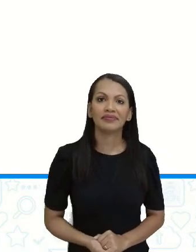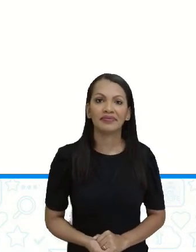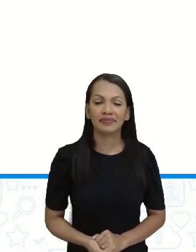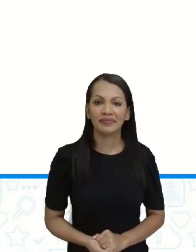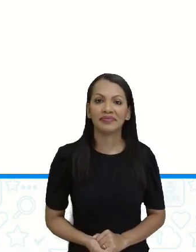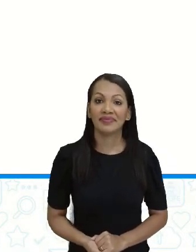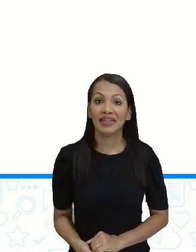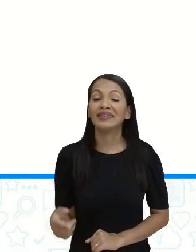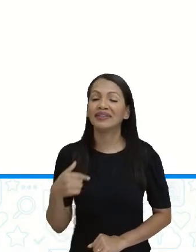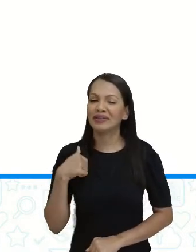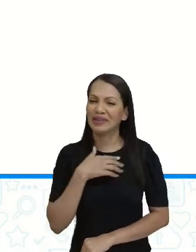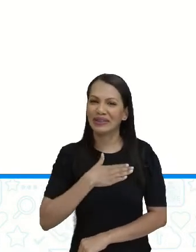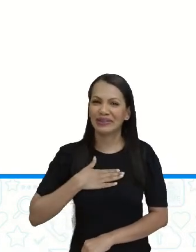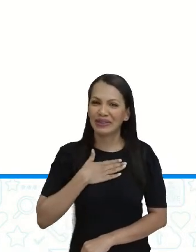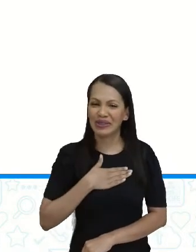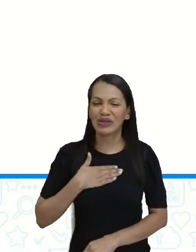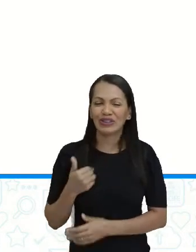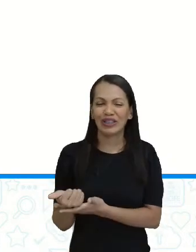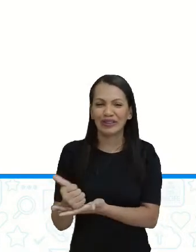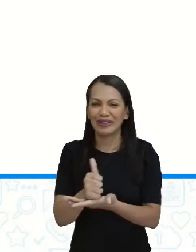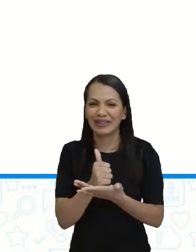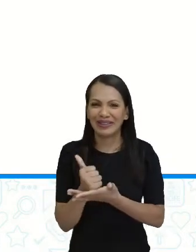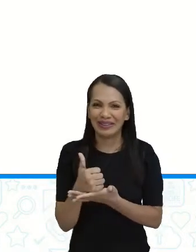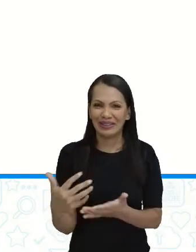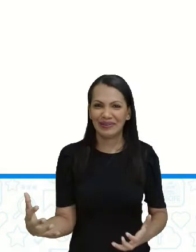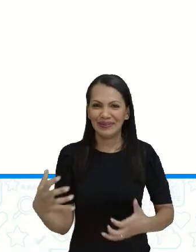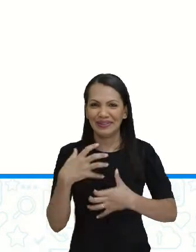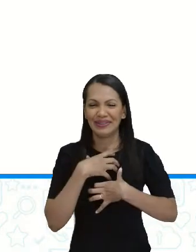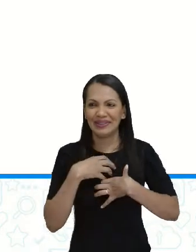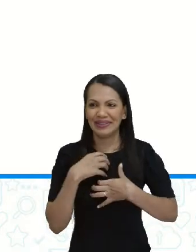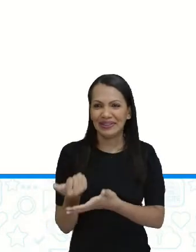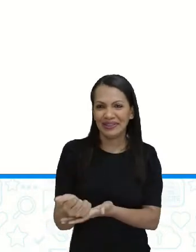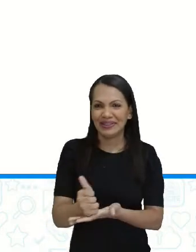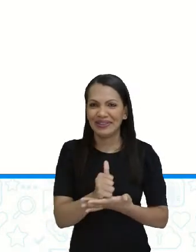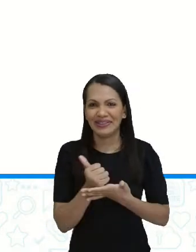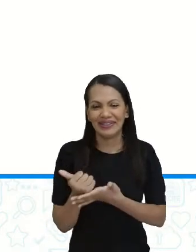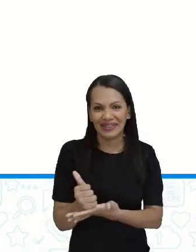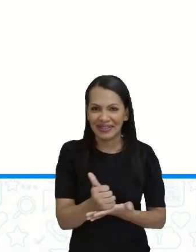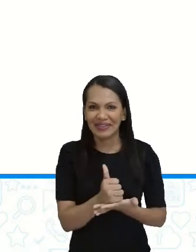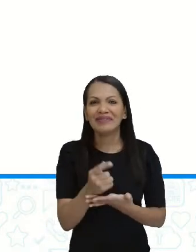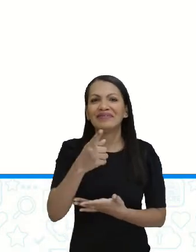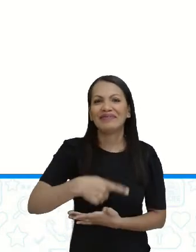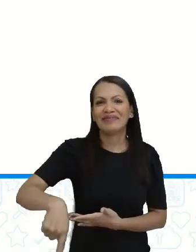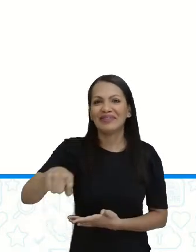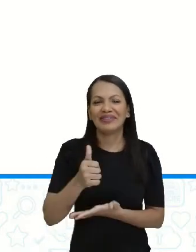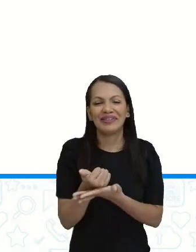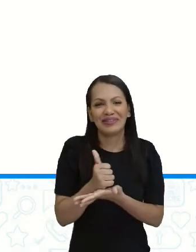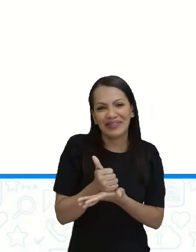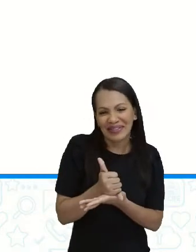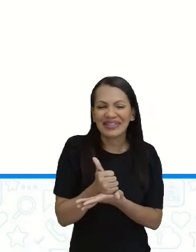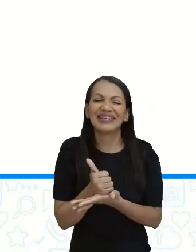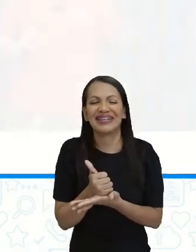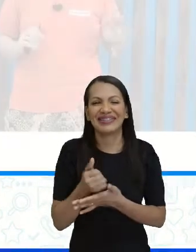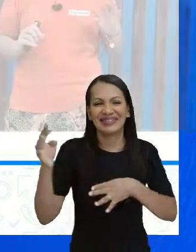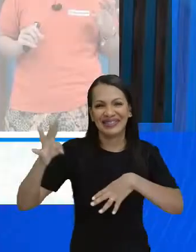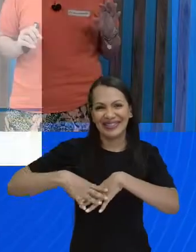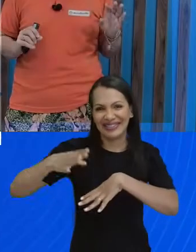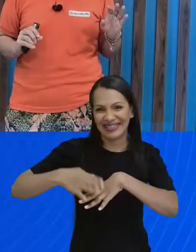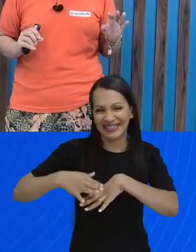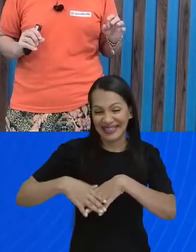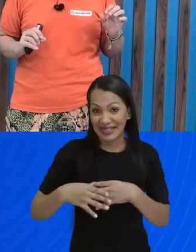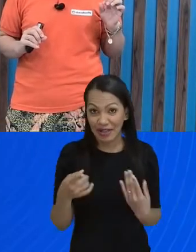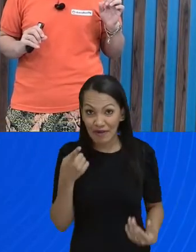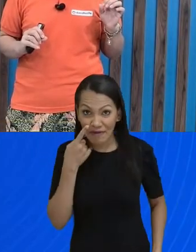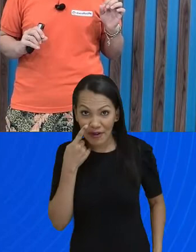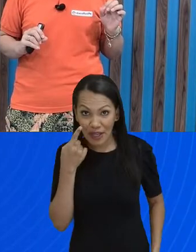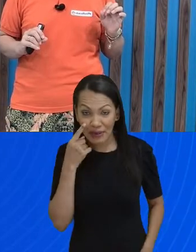Olha, gente, gostei, no game, me senti no game. Jessiquinha, você está num game matemático, Jessiquinha. Vejam